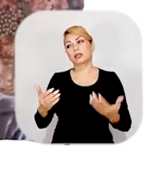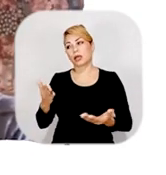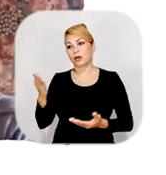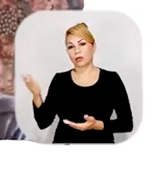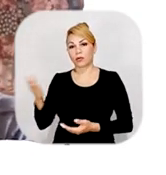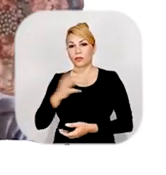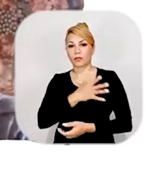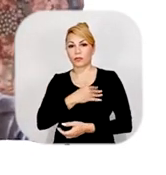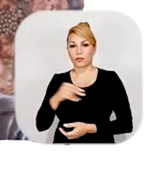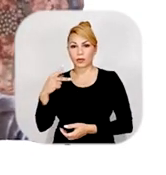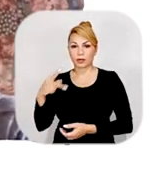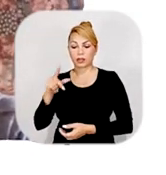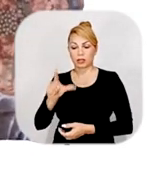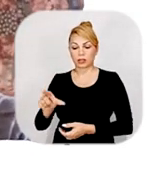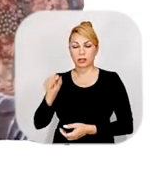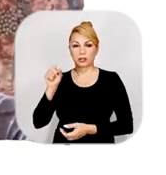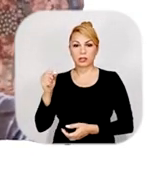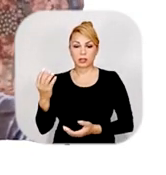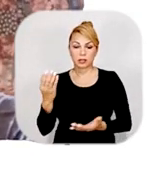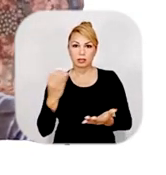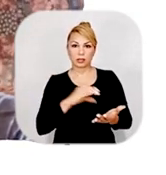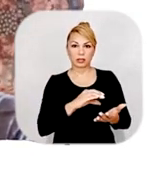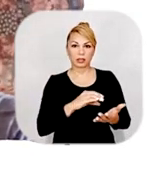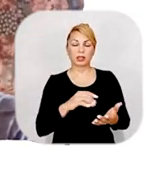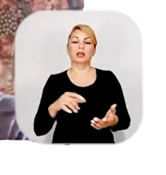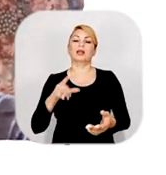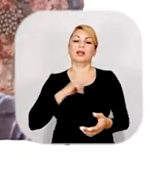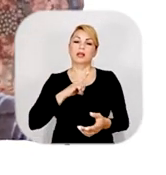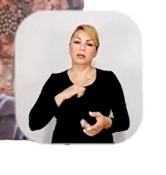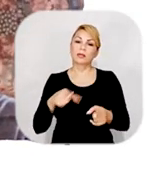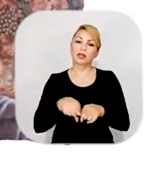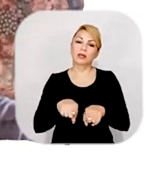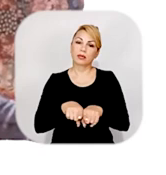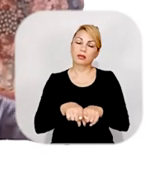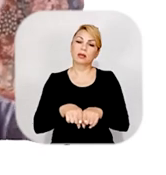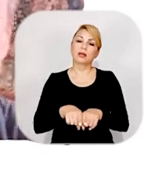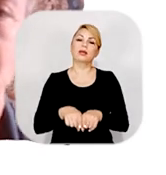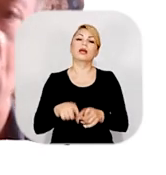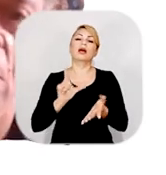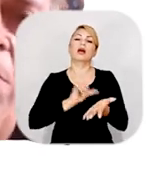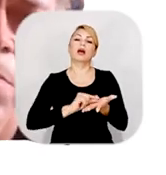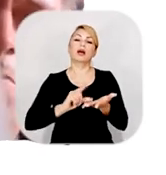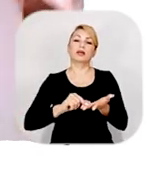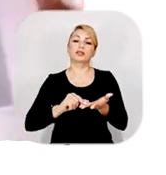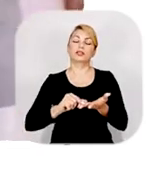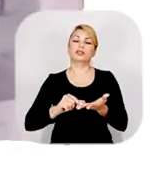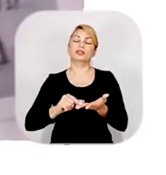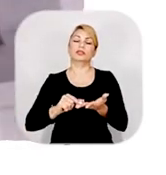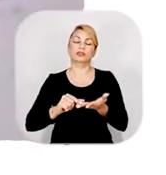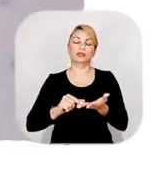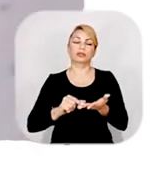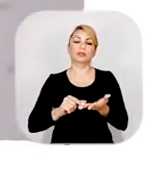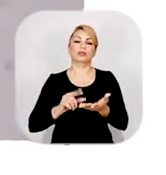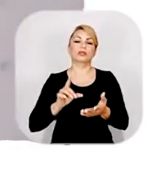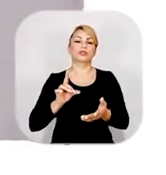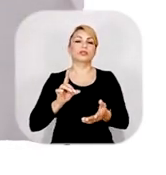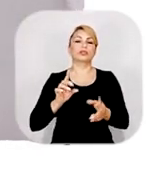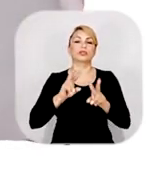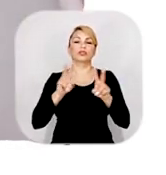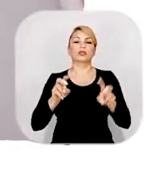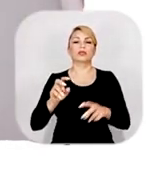ele escolheu isso e colocou. E aí também tem os artigos que ele fez, né, alguns sobre os